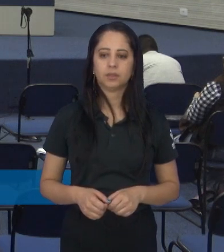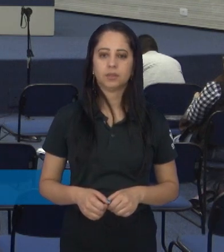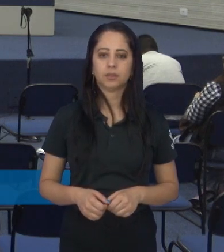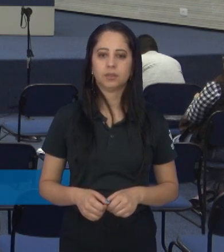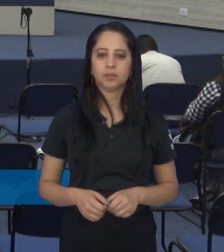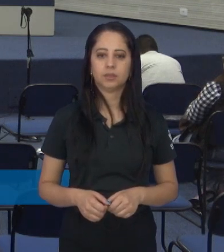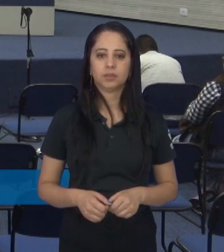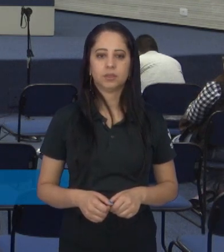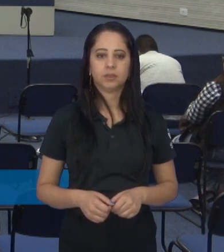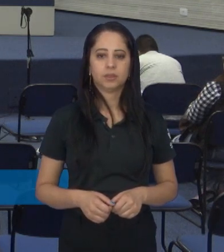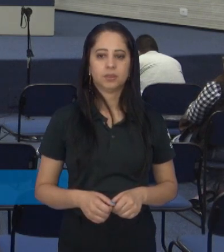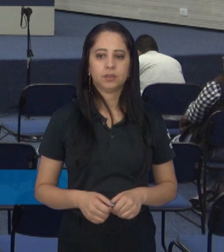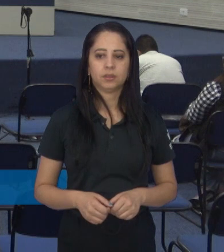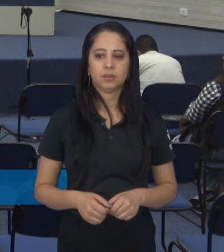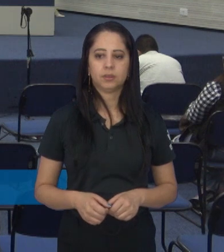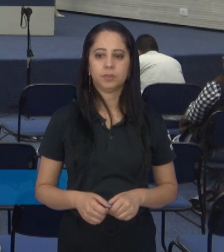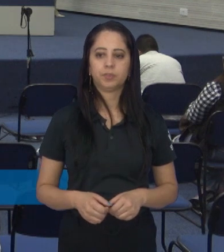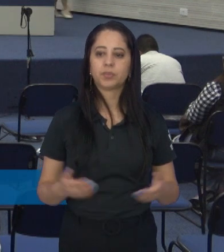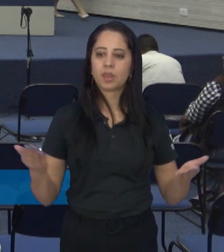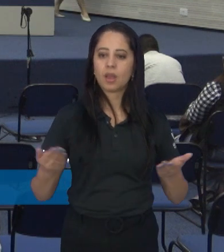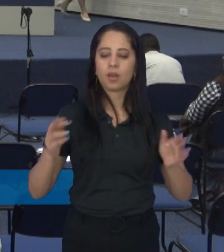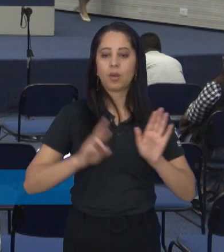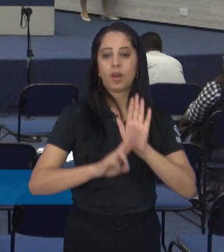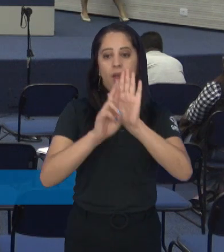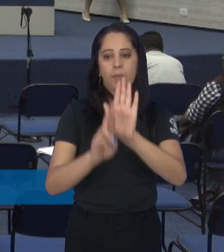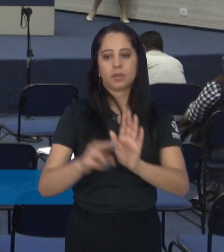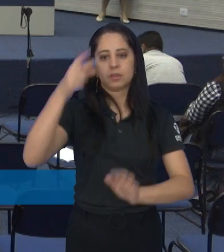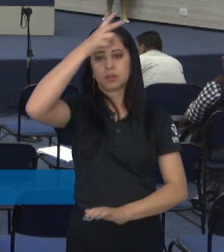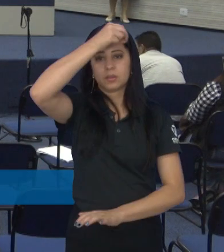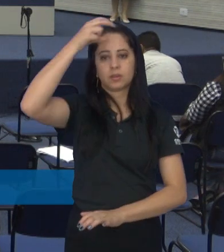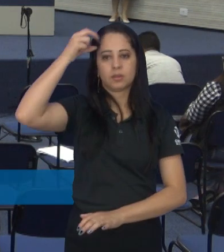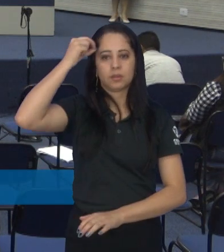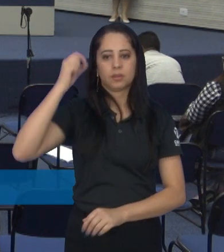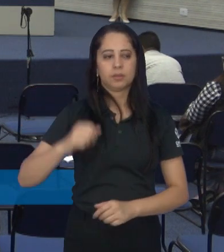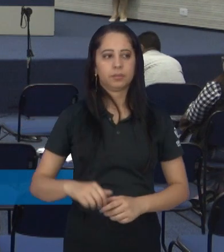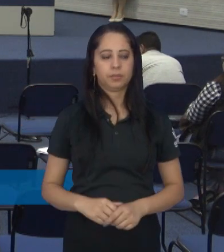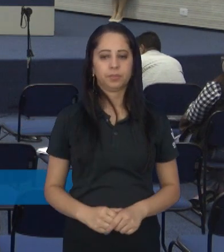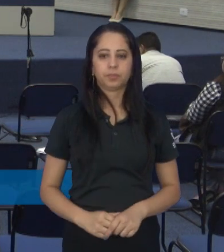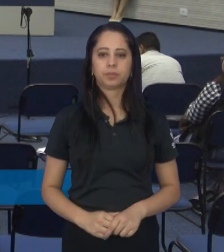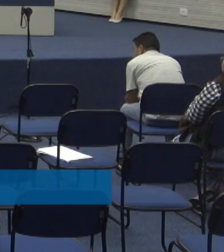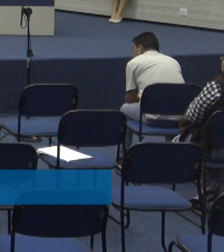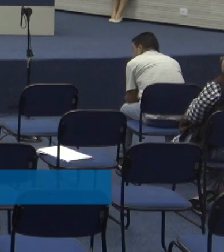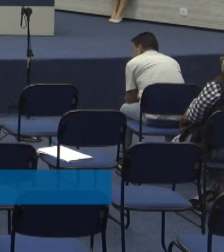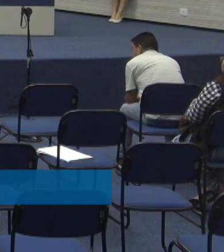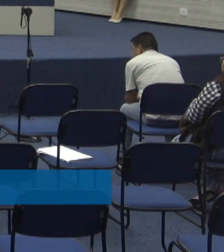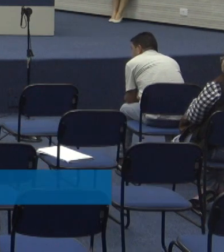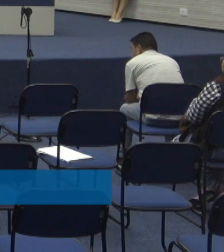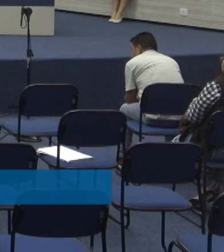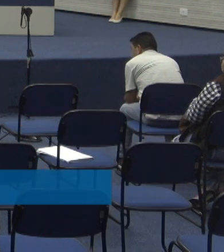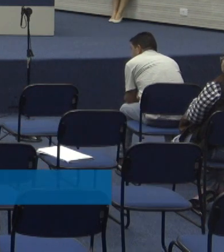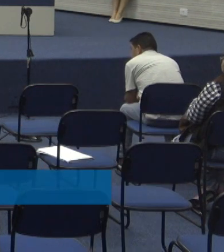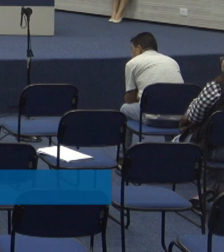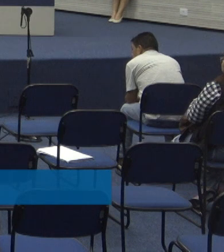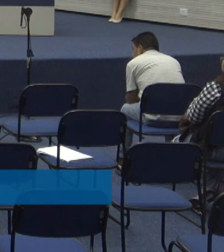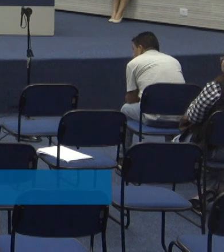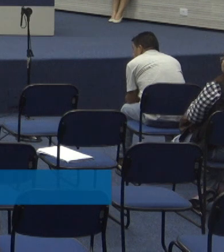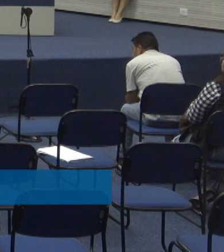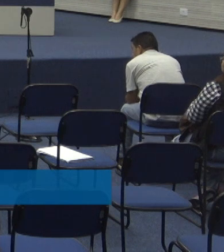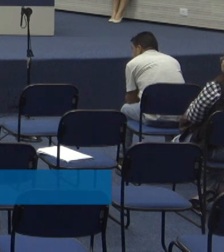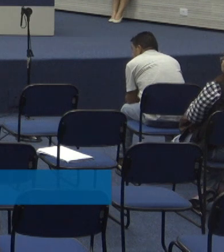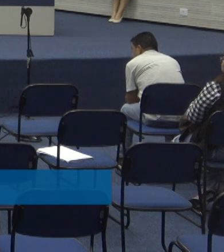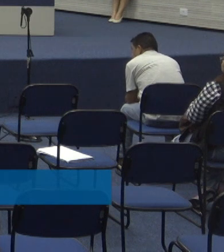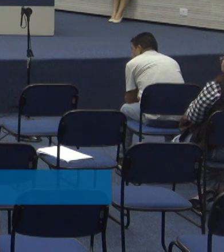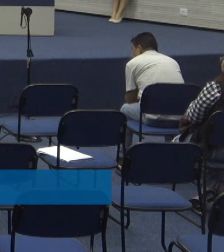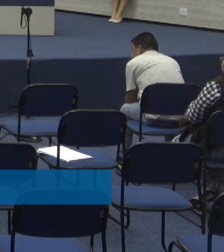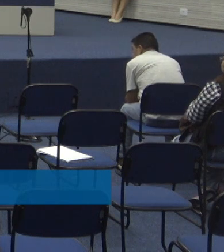agora ouviremos agora então vamos representantes da prefeitura municipal Bom vamos lá então primeira se manifestar